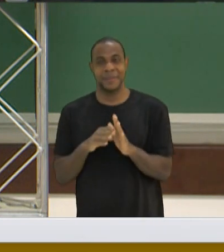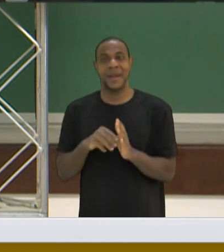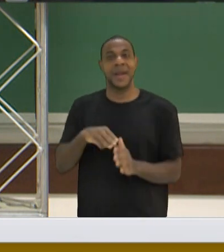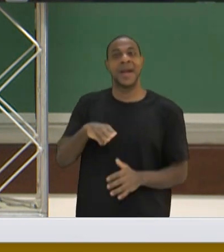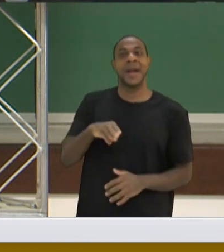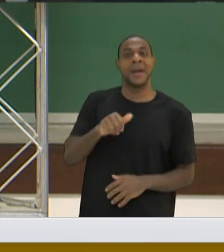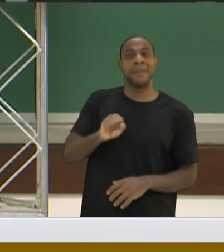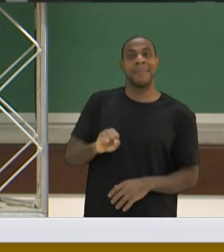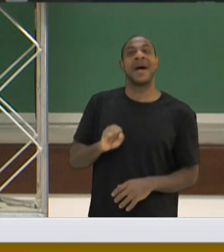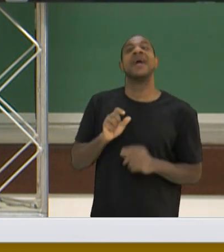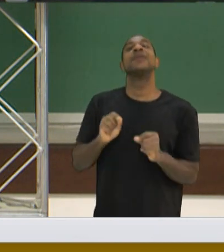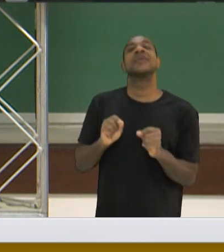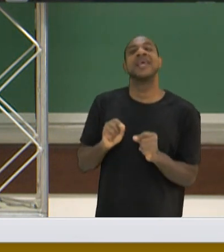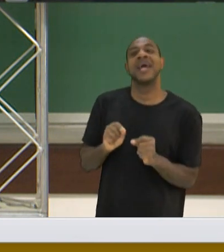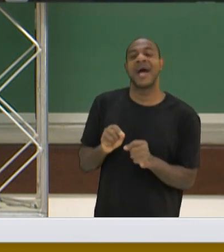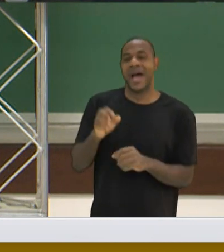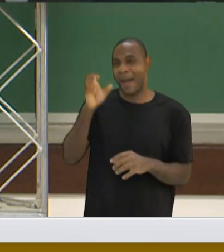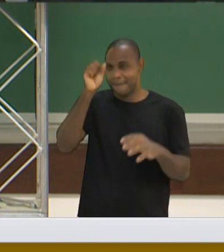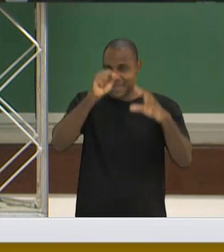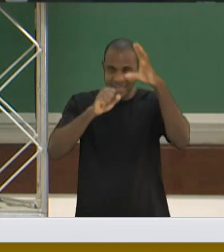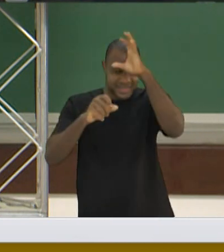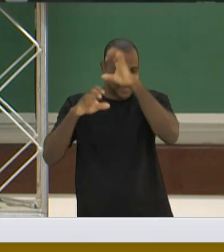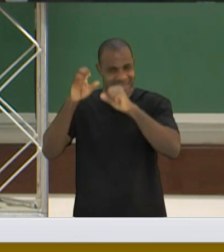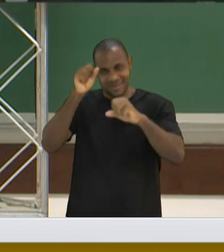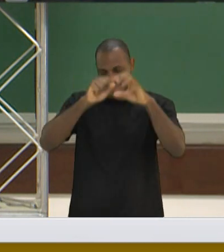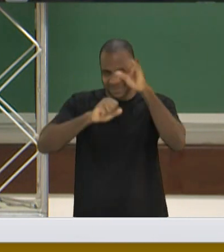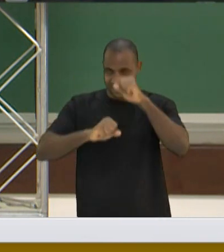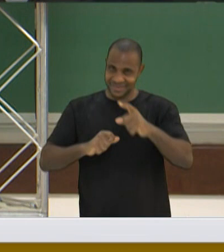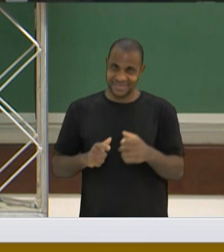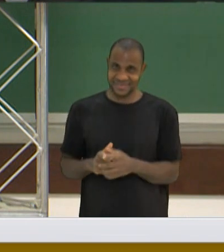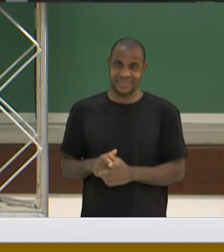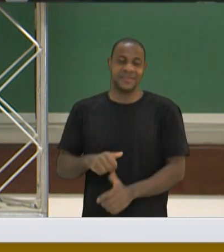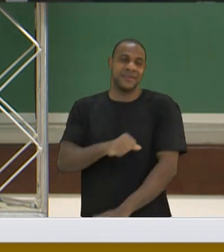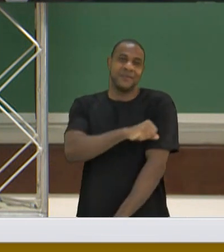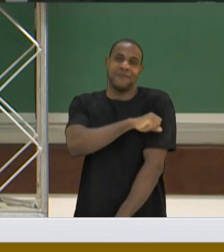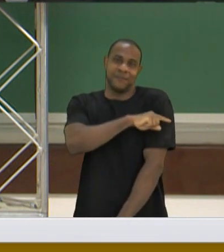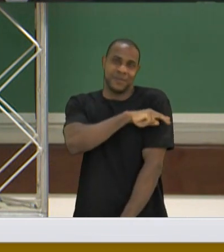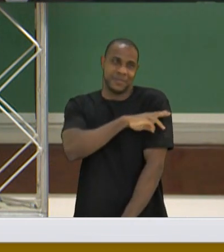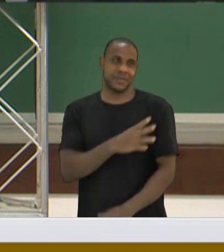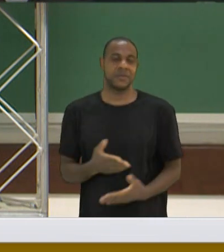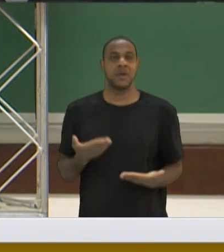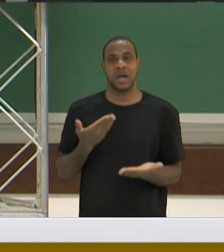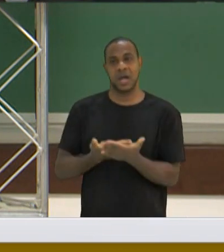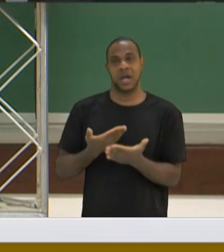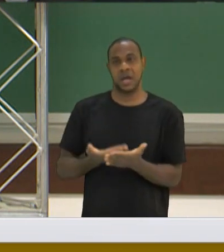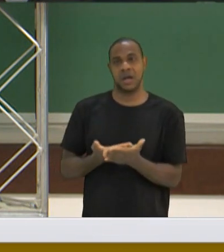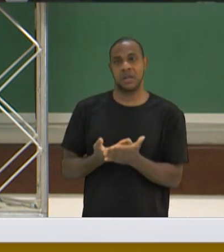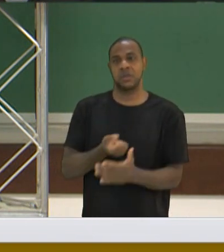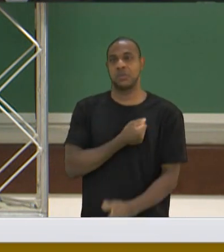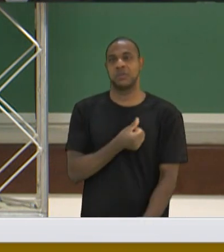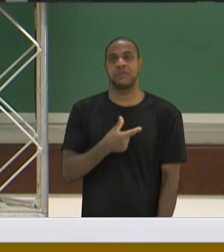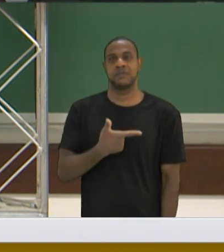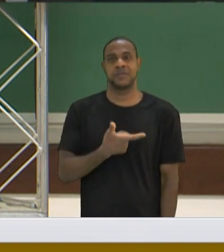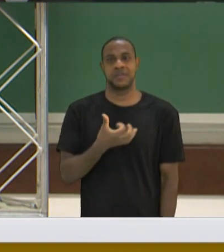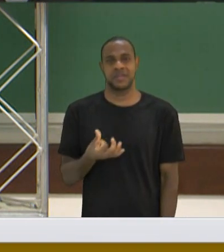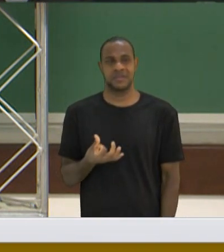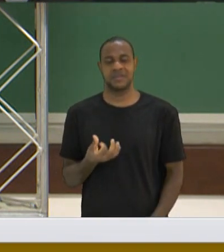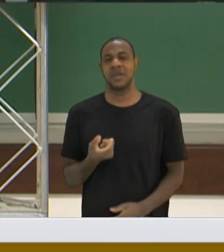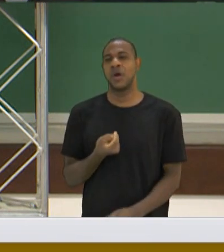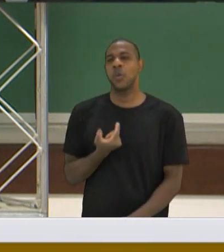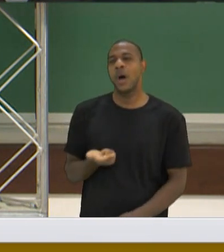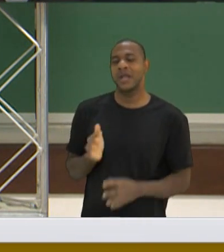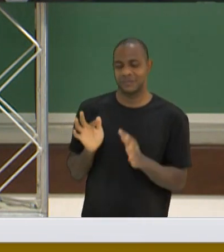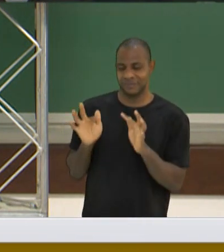Fundamental E hoje nós estamos de volta para nossa aula de número 26 Estamos quase no finalzinho